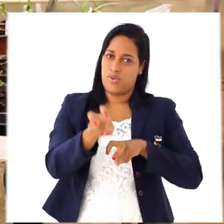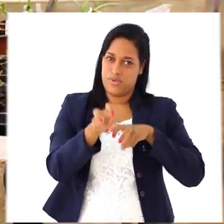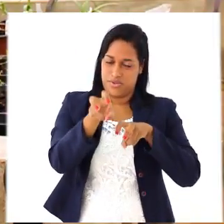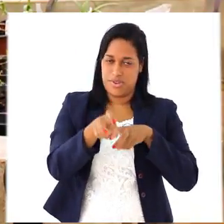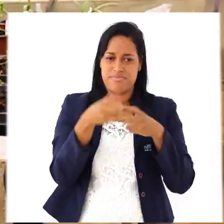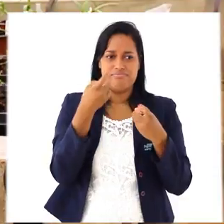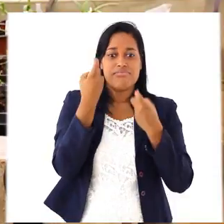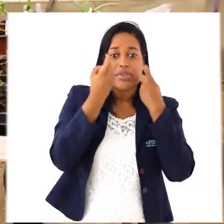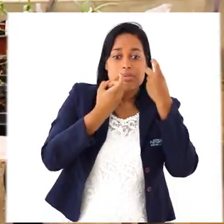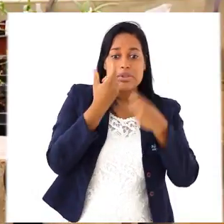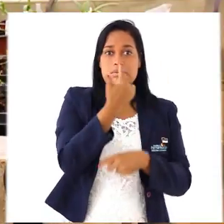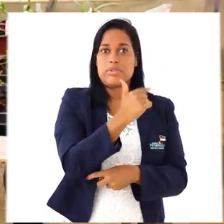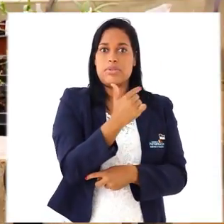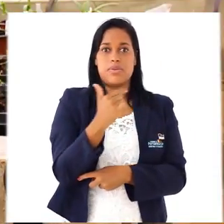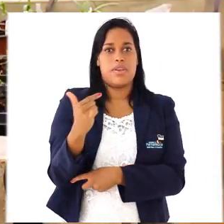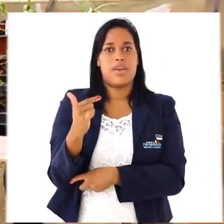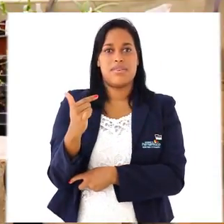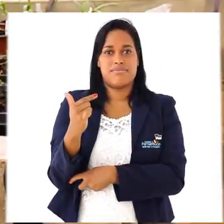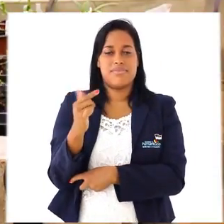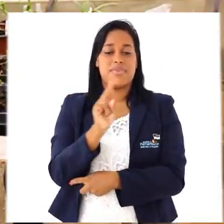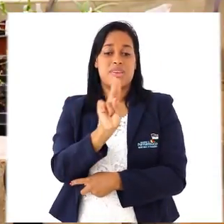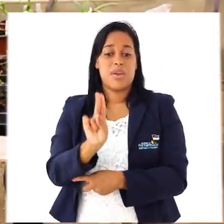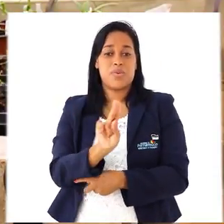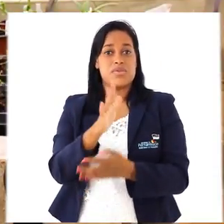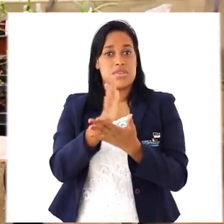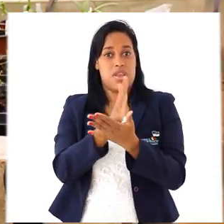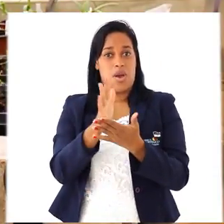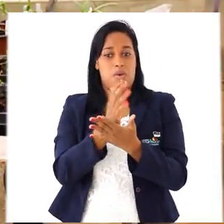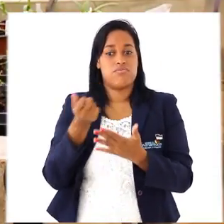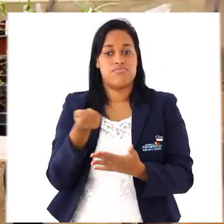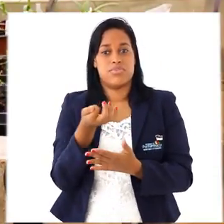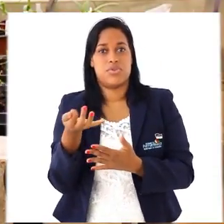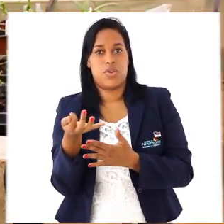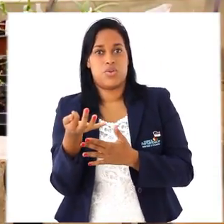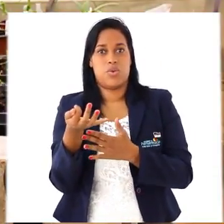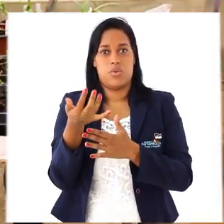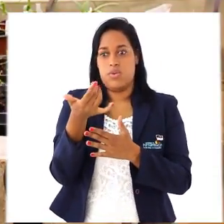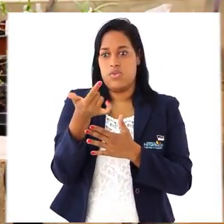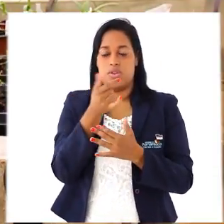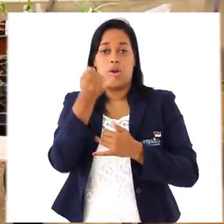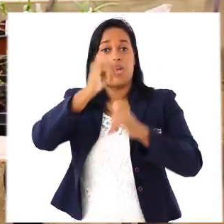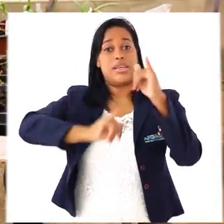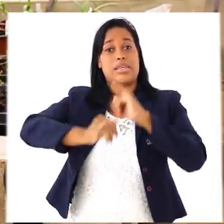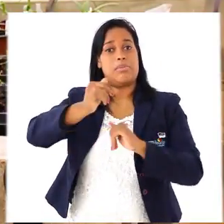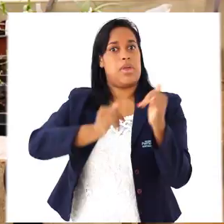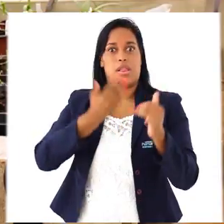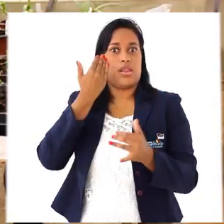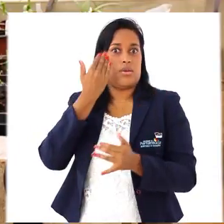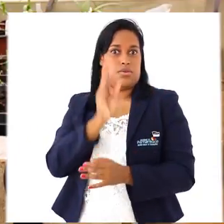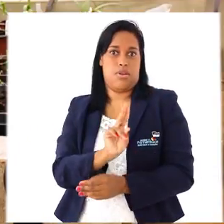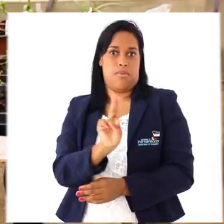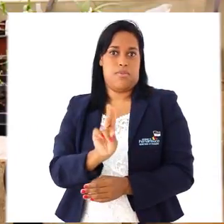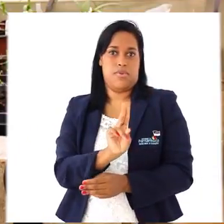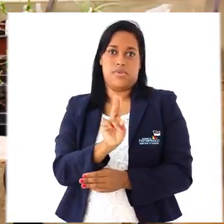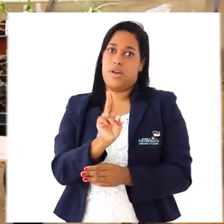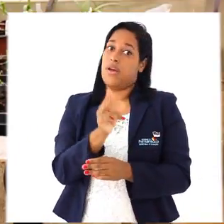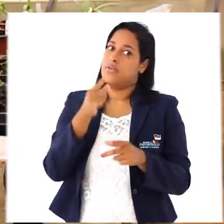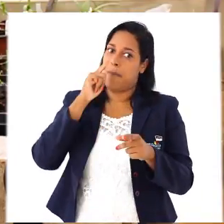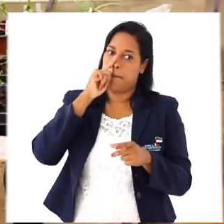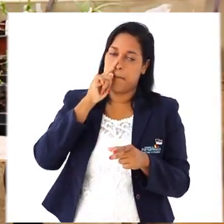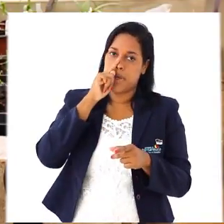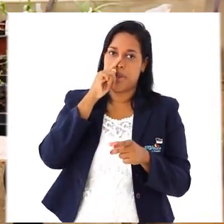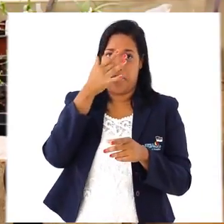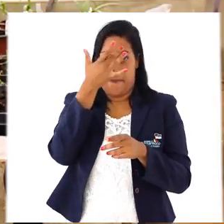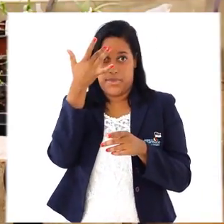exemplo, você utiliza produtos químicos fora da embalagem. Isso pode causar um risco, a pessoa